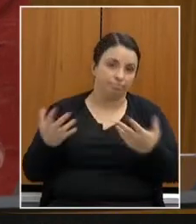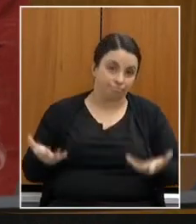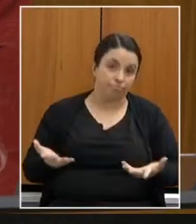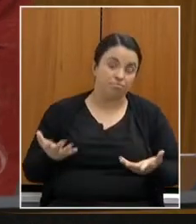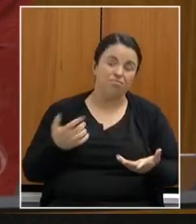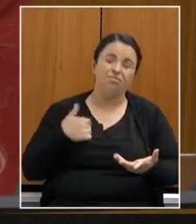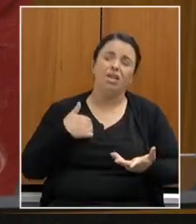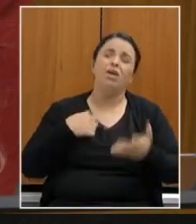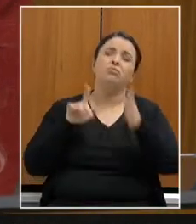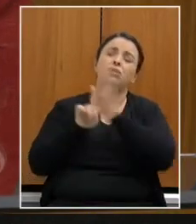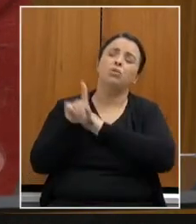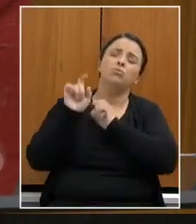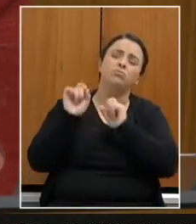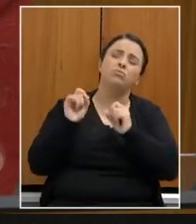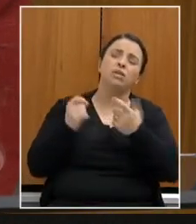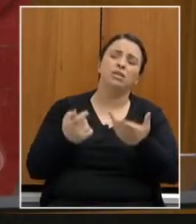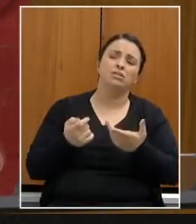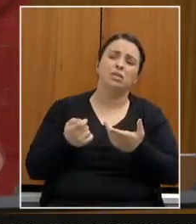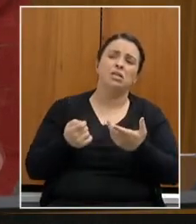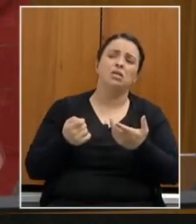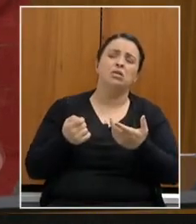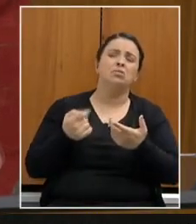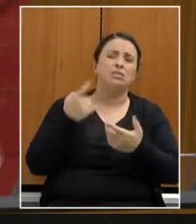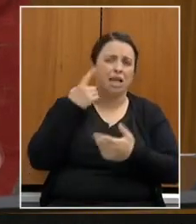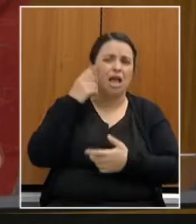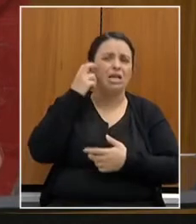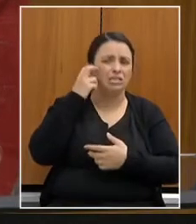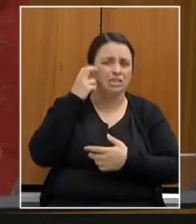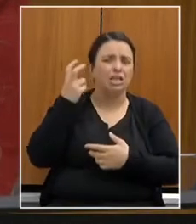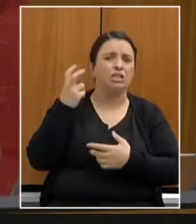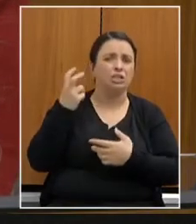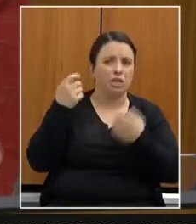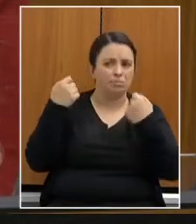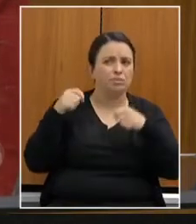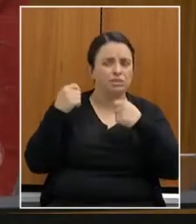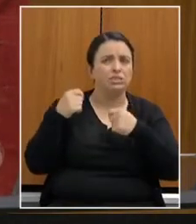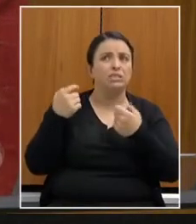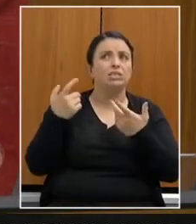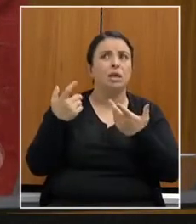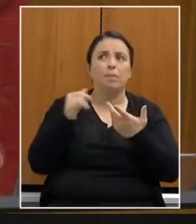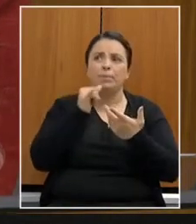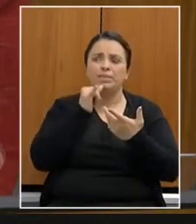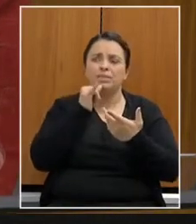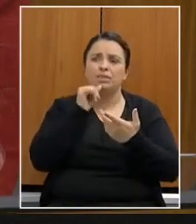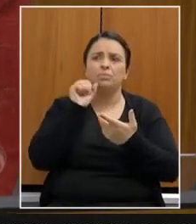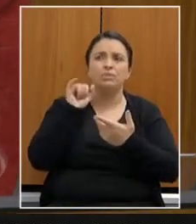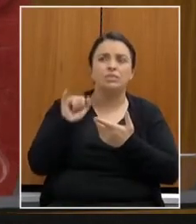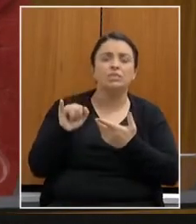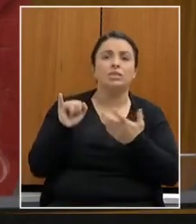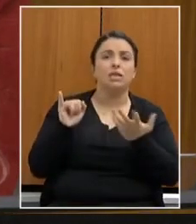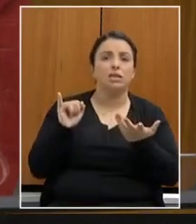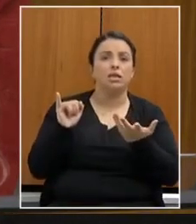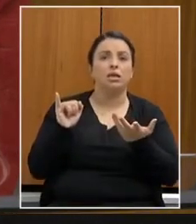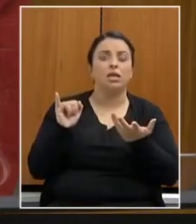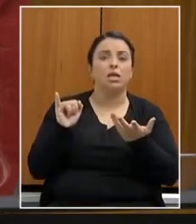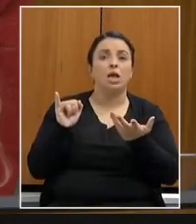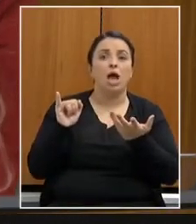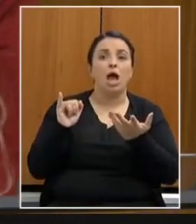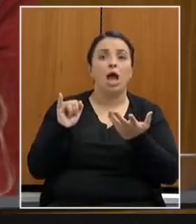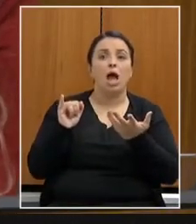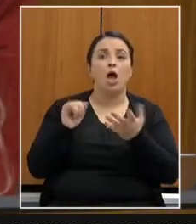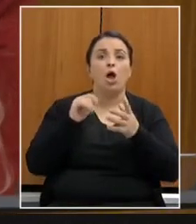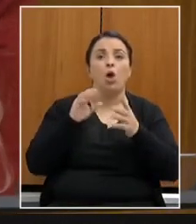prudente já que nós chegamos até aqui e vamos daqui a pouco ter a maioria da nossa comunidade escolar vacinada